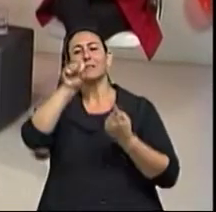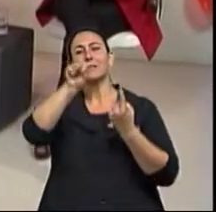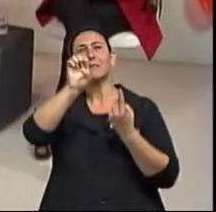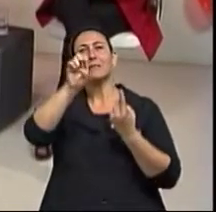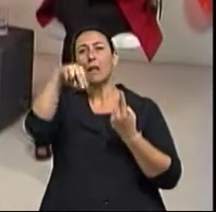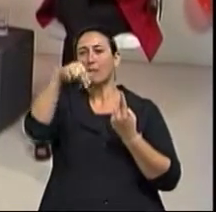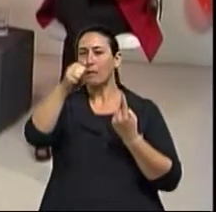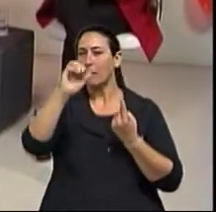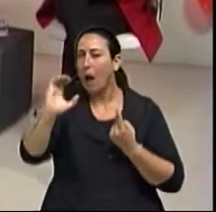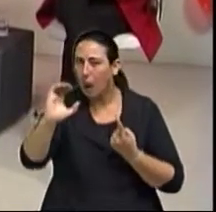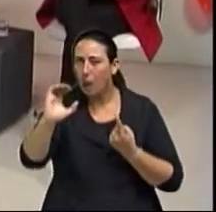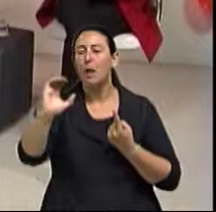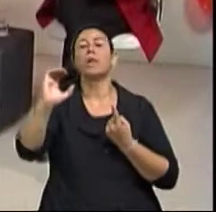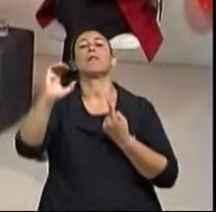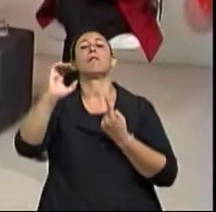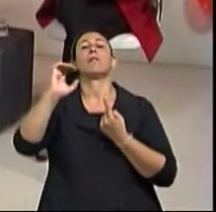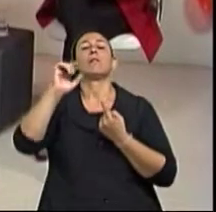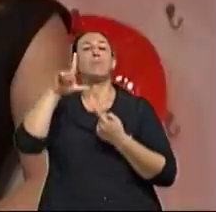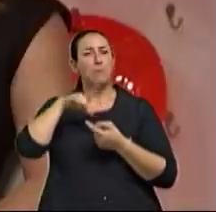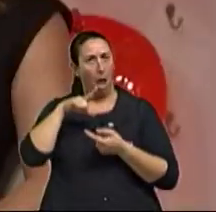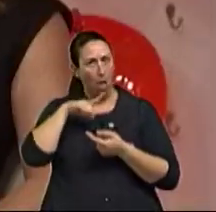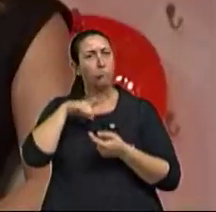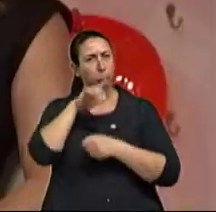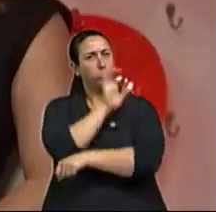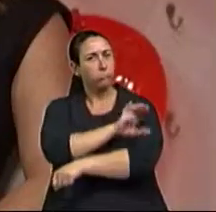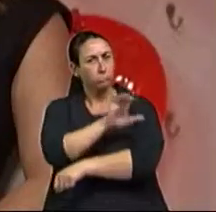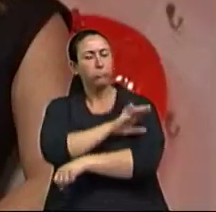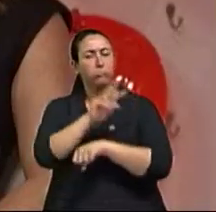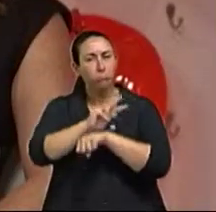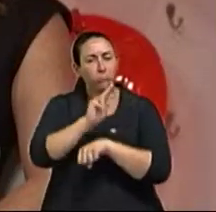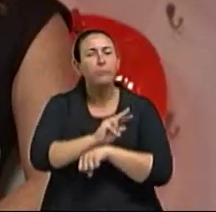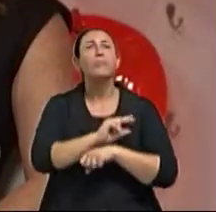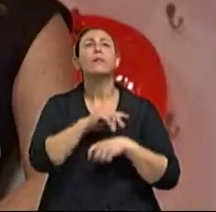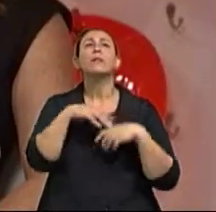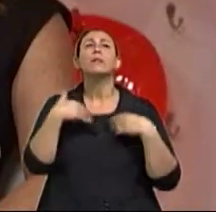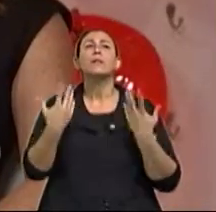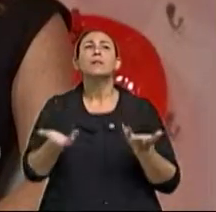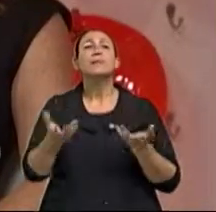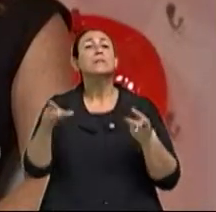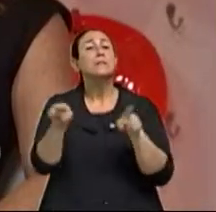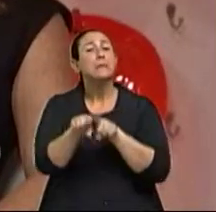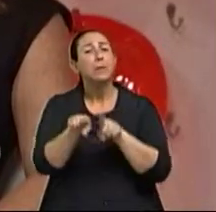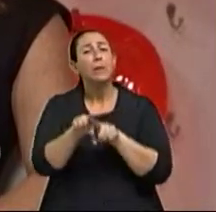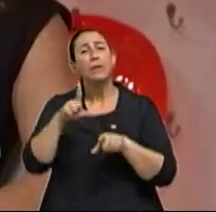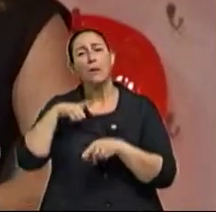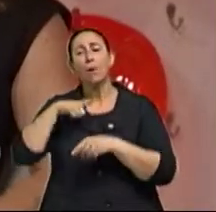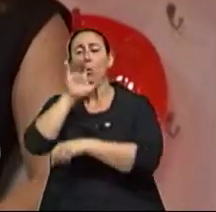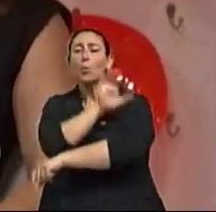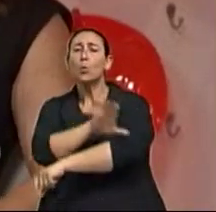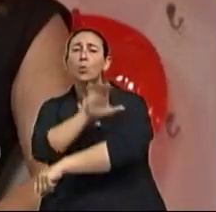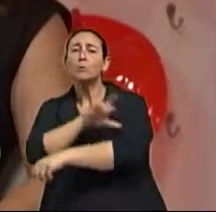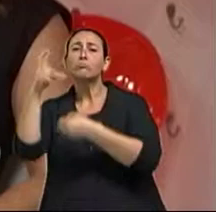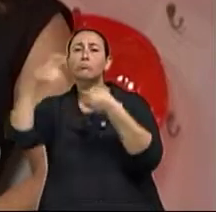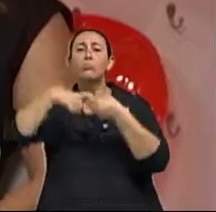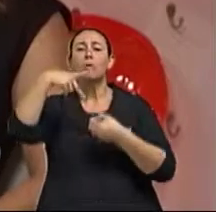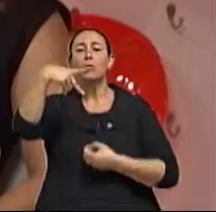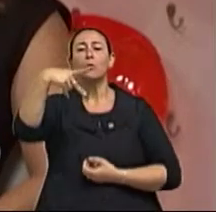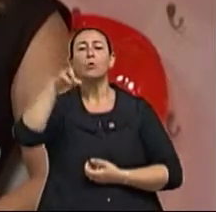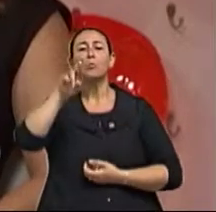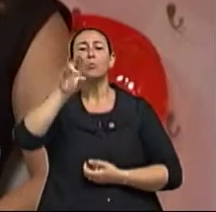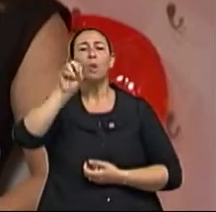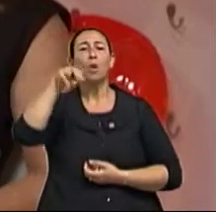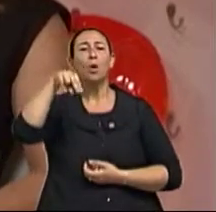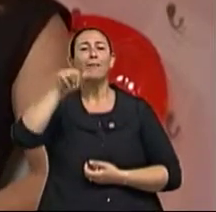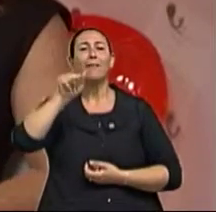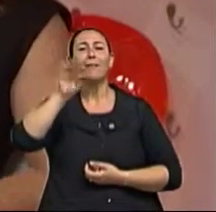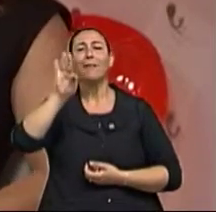ao SENAC uhum. né, de cuidadores. E também existem cursos vinculados ao Pronatec, certo.